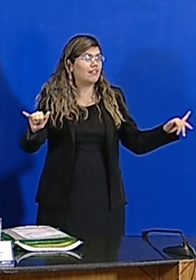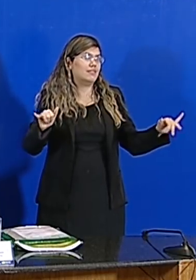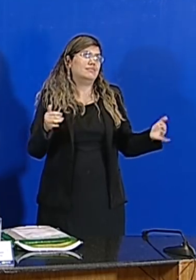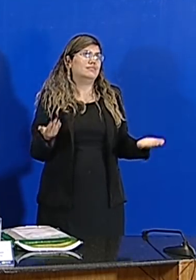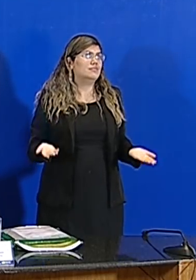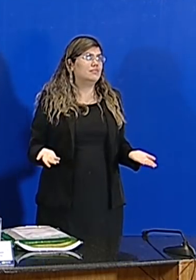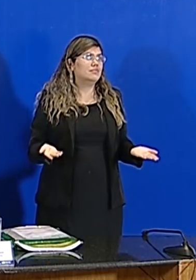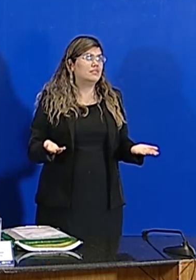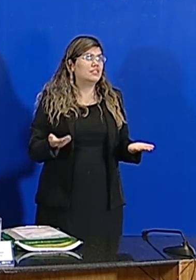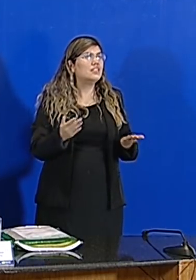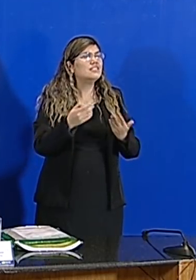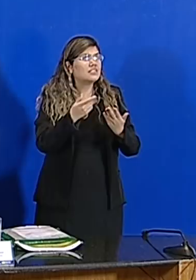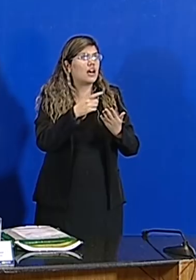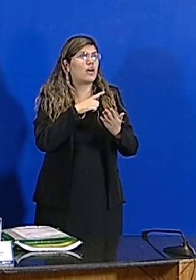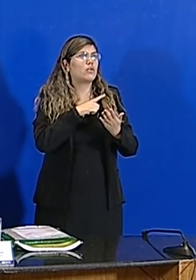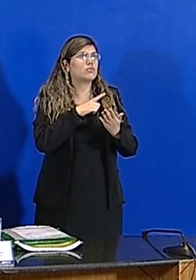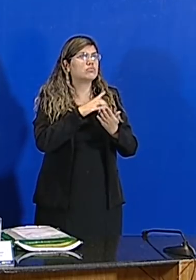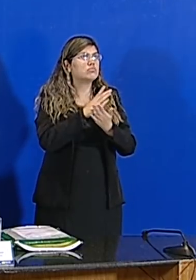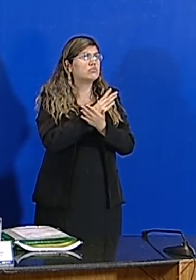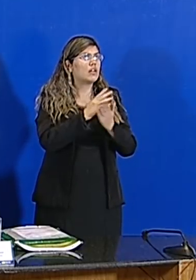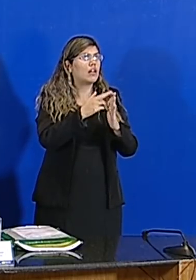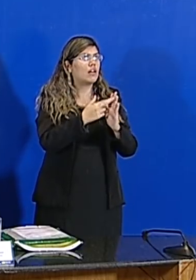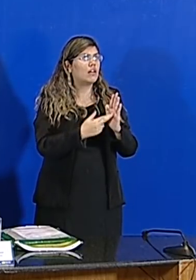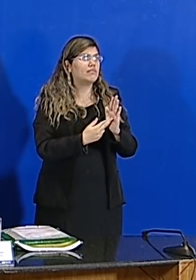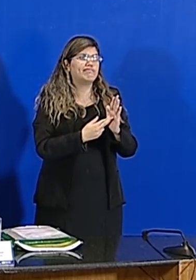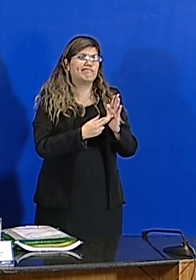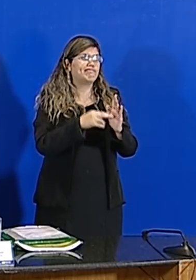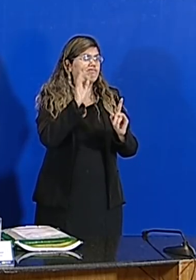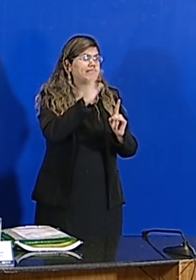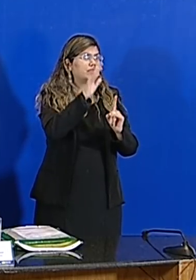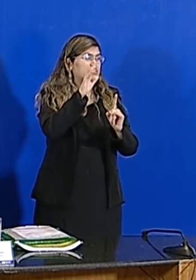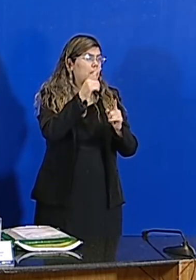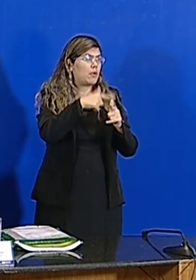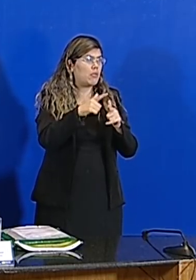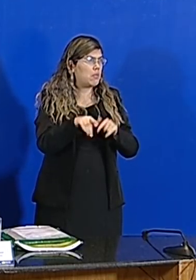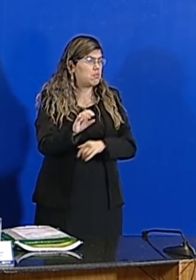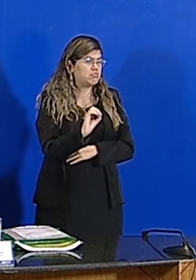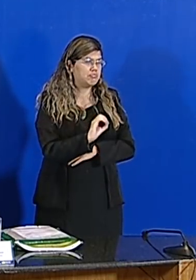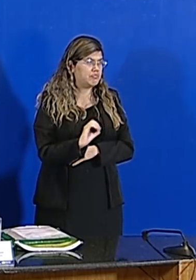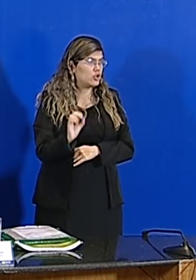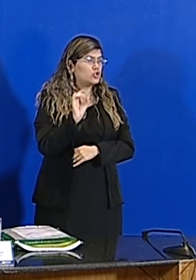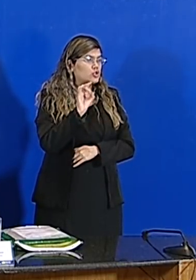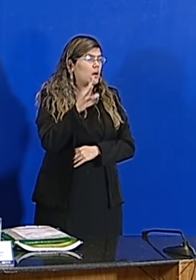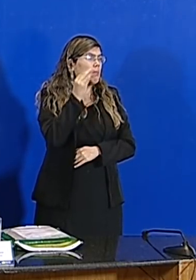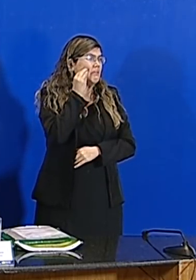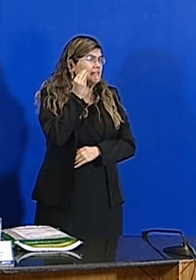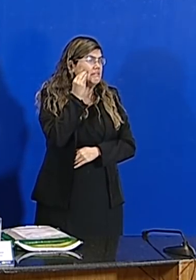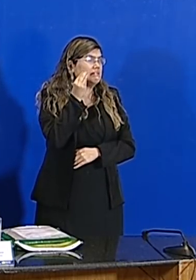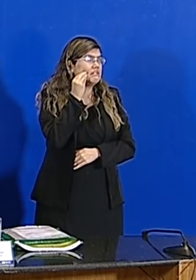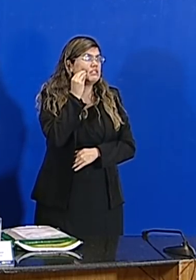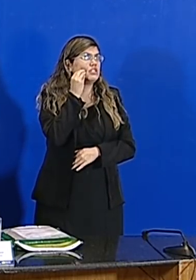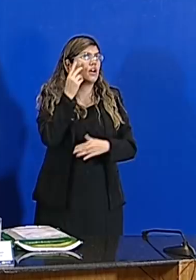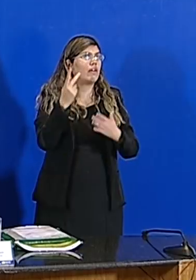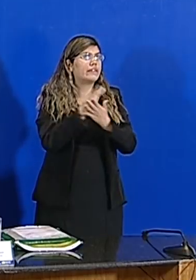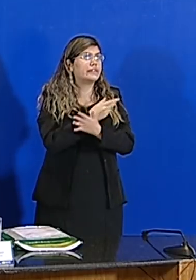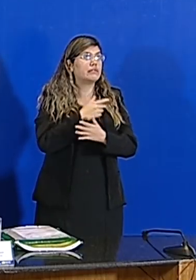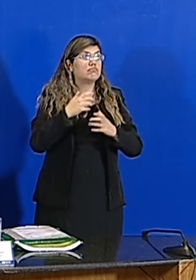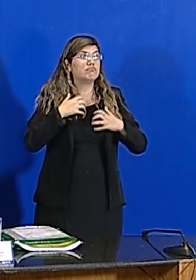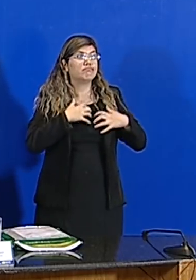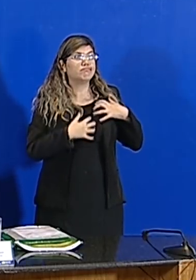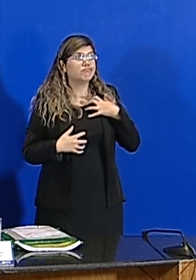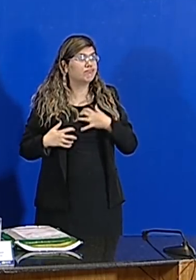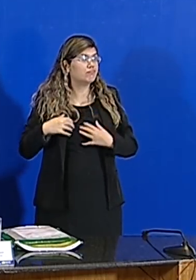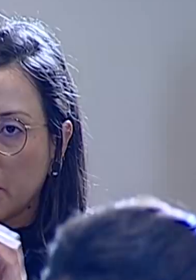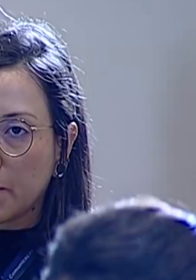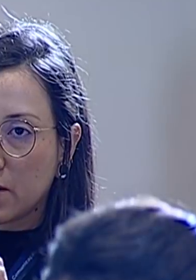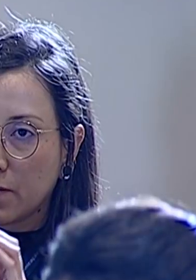algumas regrinhas ali, impacto zero. É mais uma tentativa realmente de gerar mal-estar para a população.